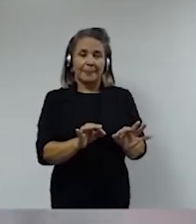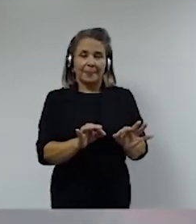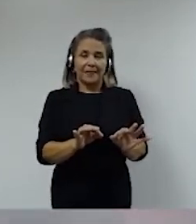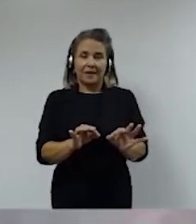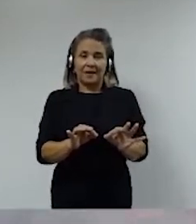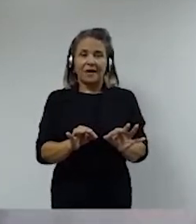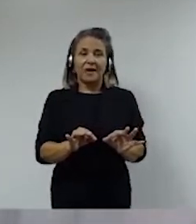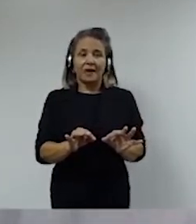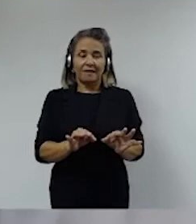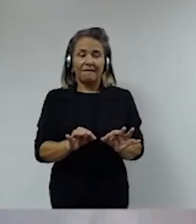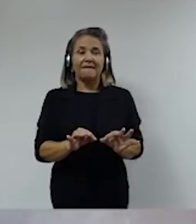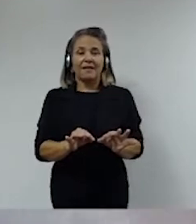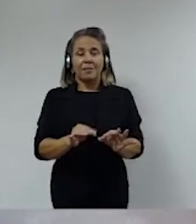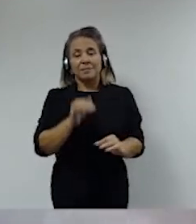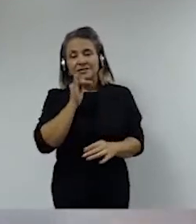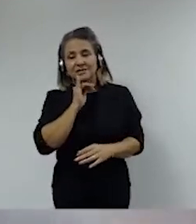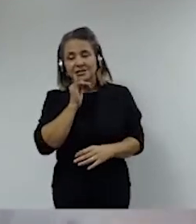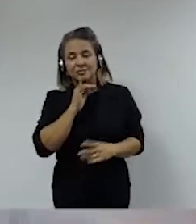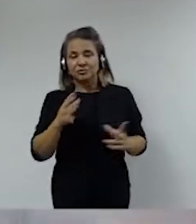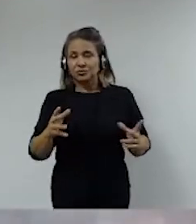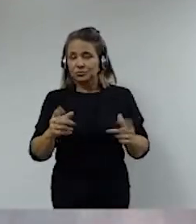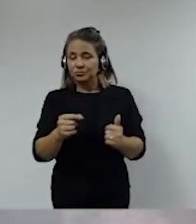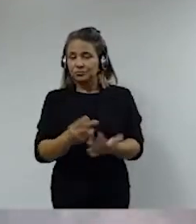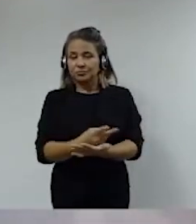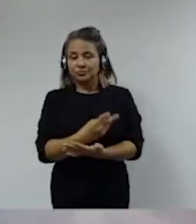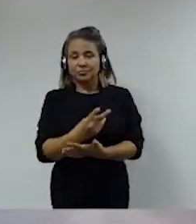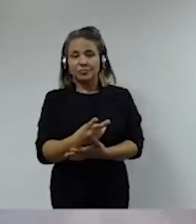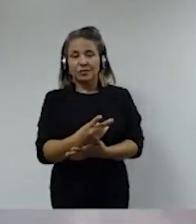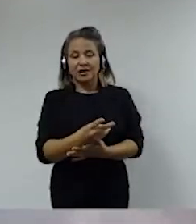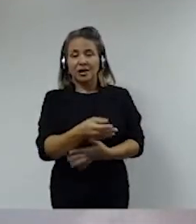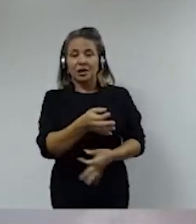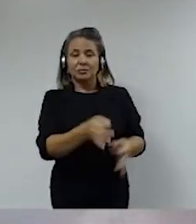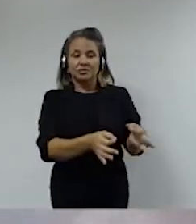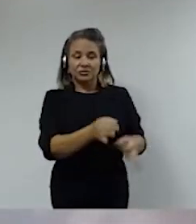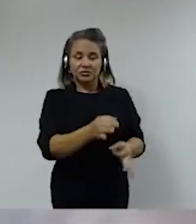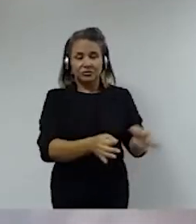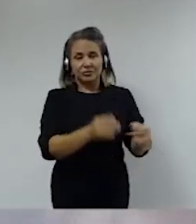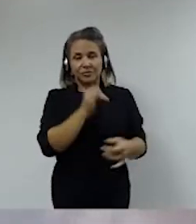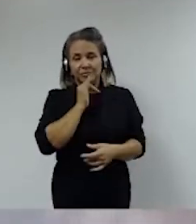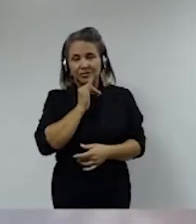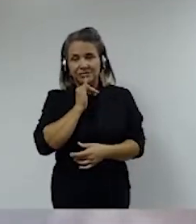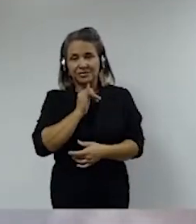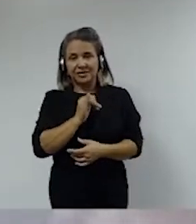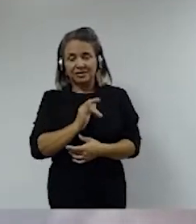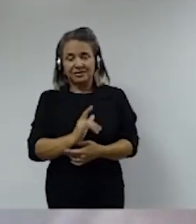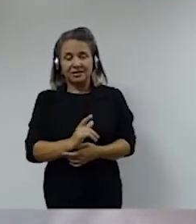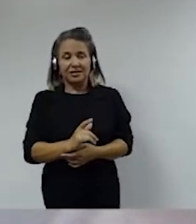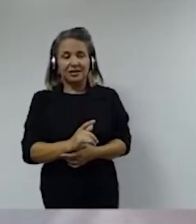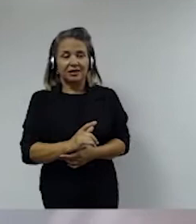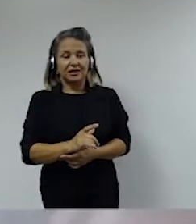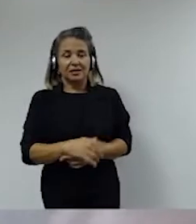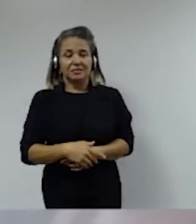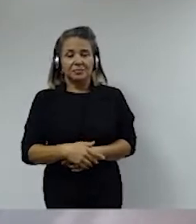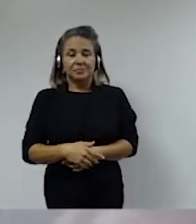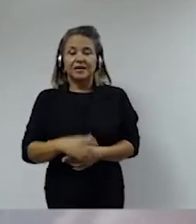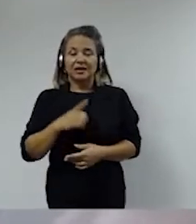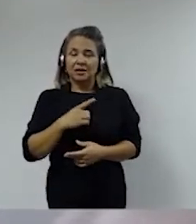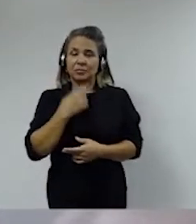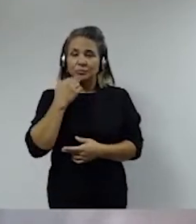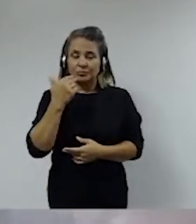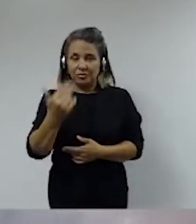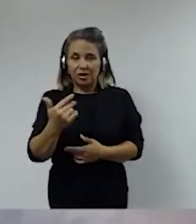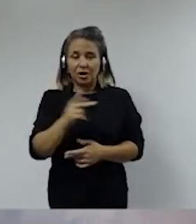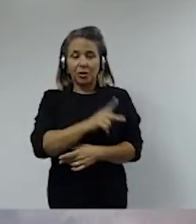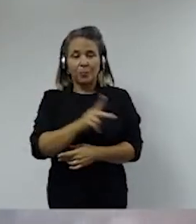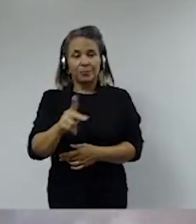da solução do litígio, né, e evidentemente, aí eu vou usar a lição do Oscar Chase naquele Law, Culture and Ritual, né, ele é